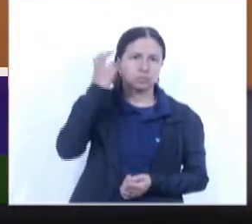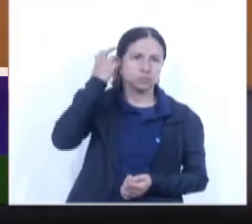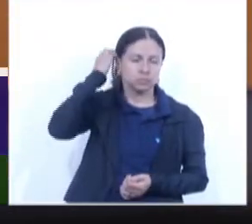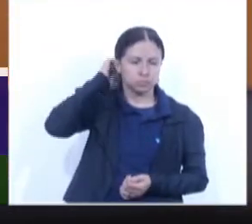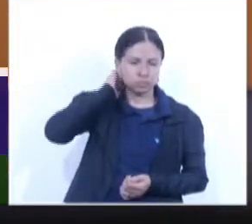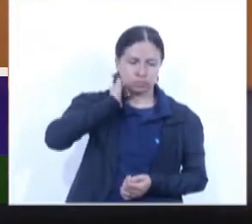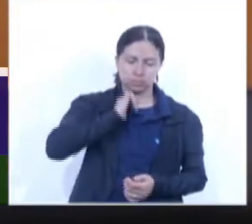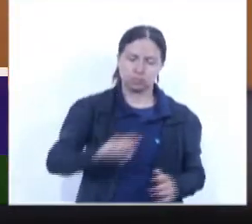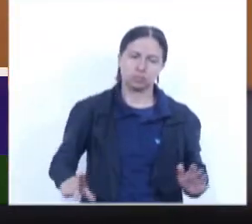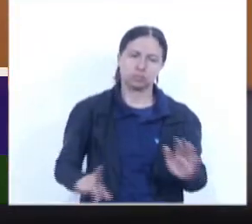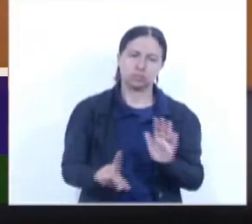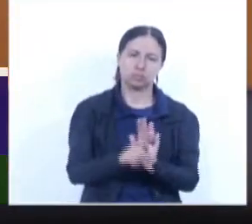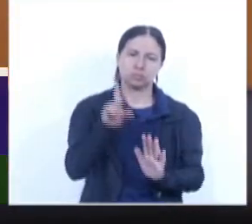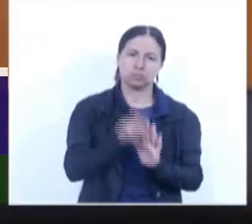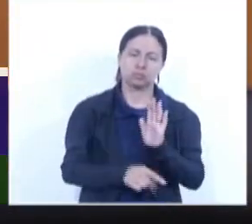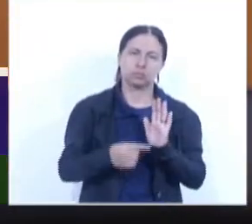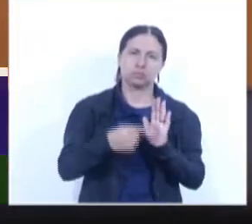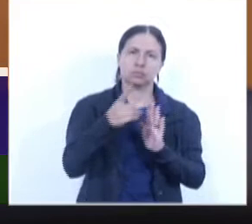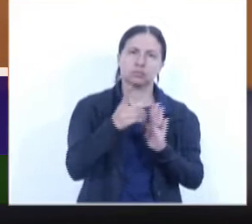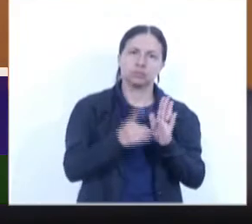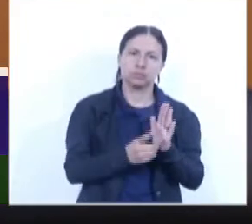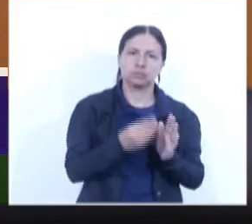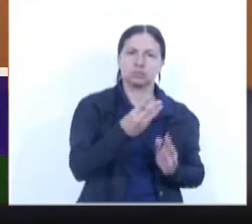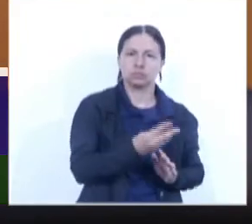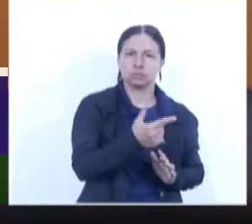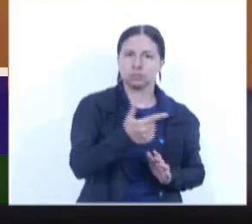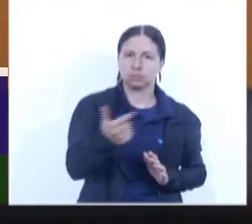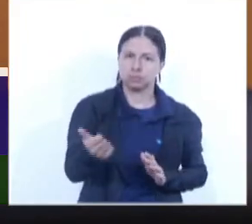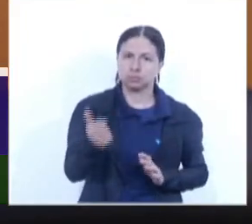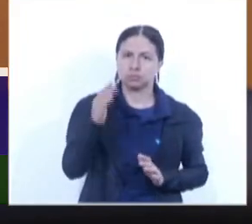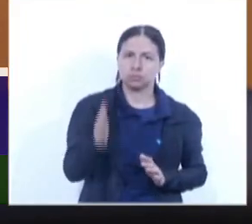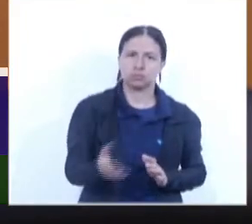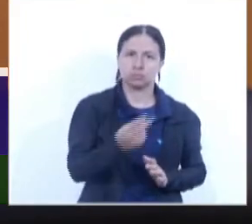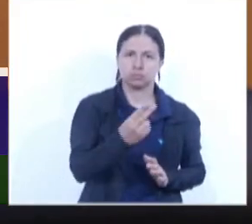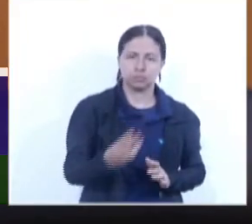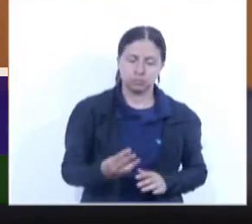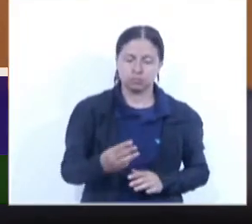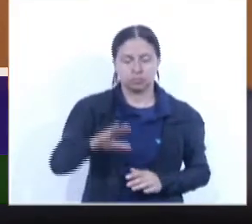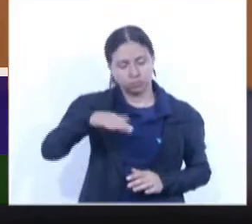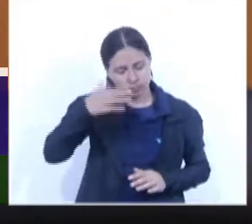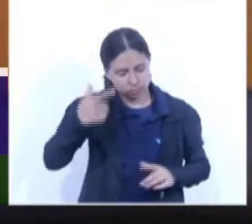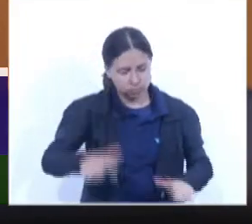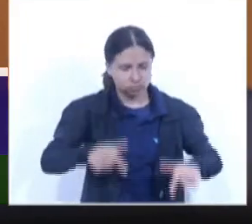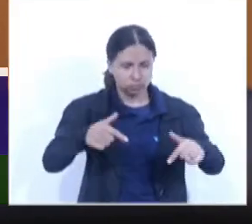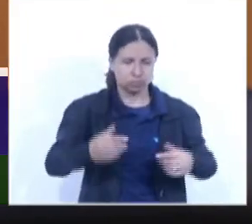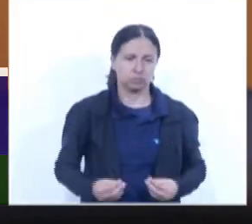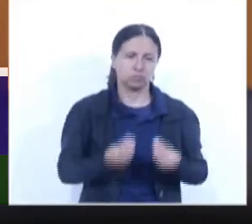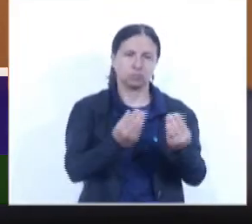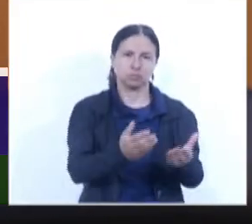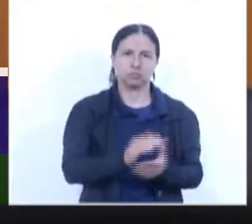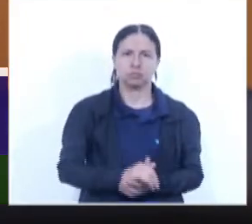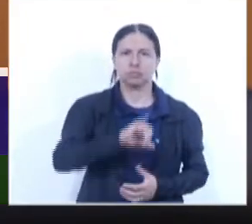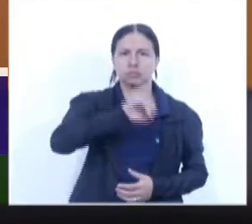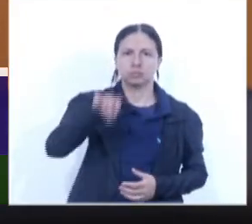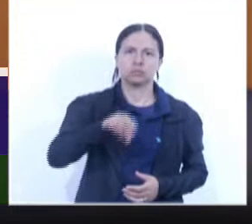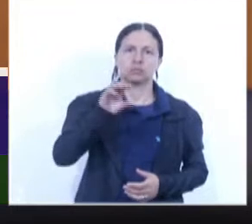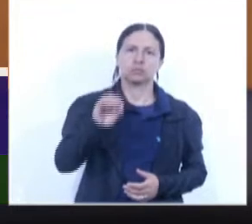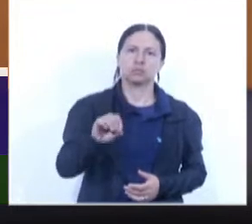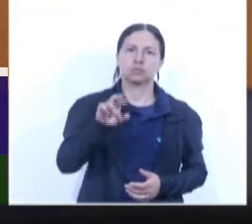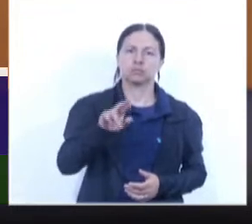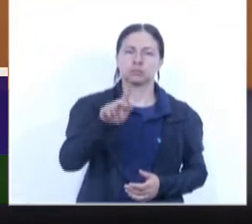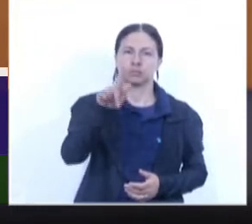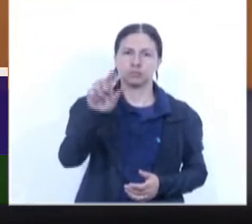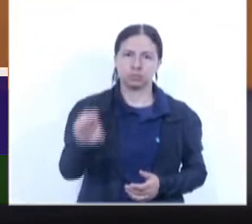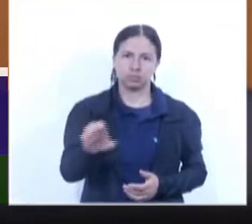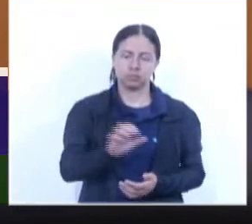projeto decreto legislativo 321/23 com sete cidadão honorário a Jorge Leandro Guimarães de